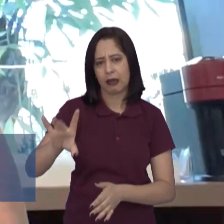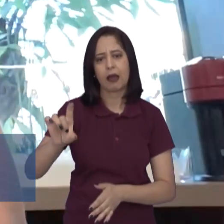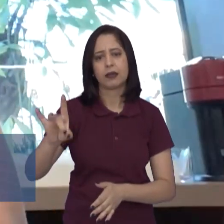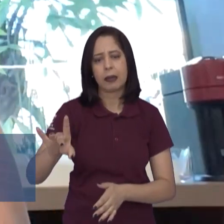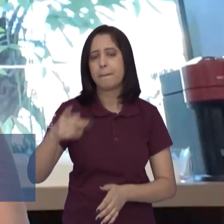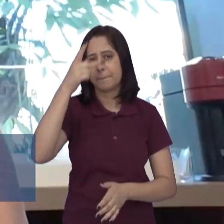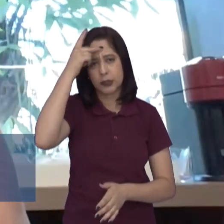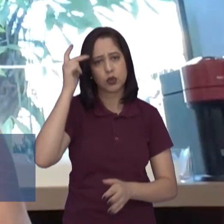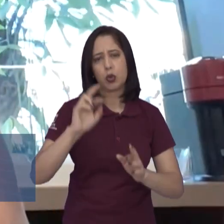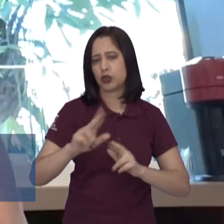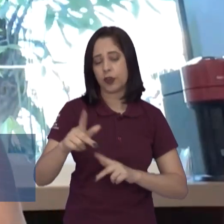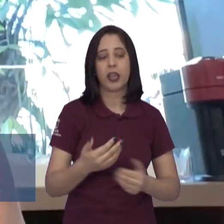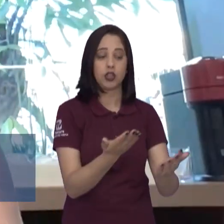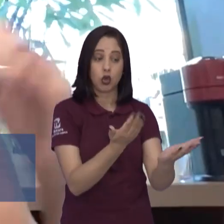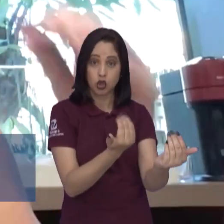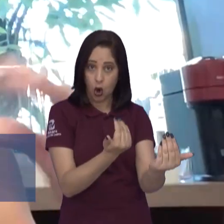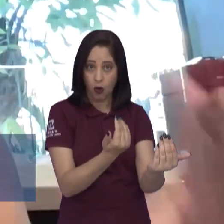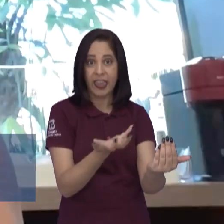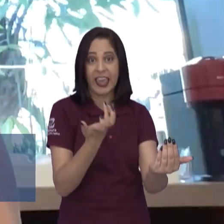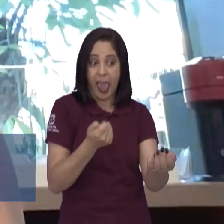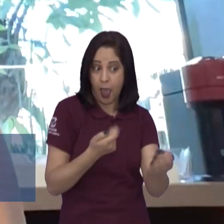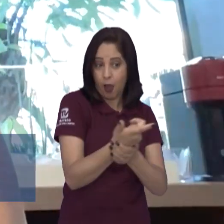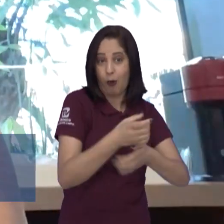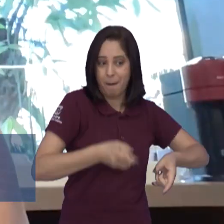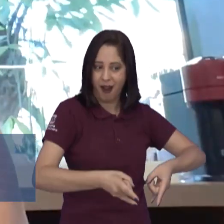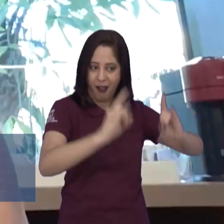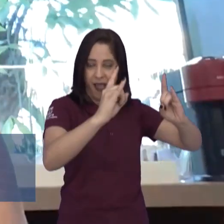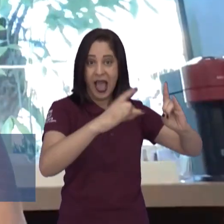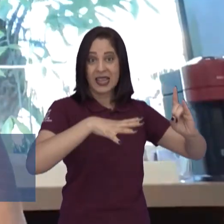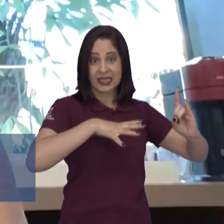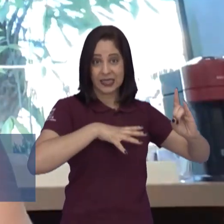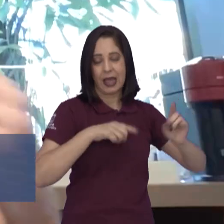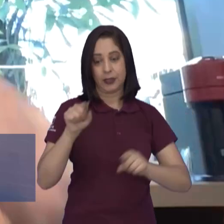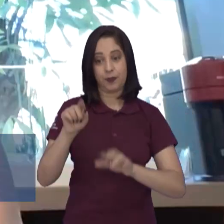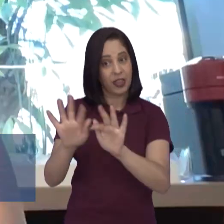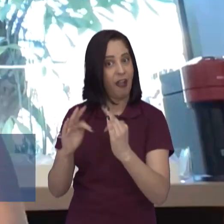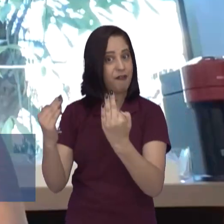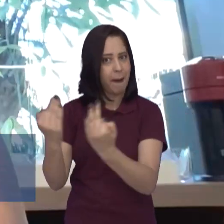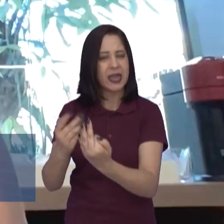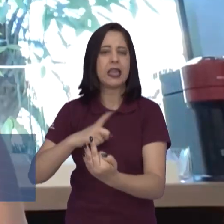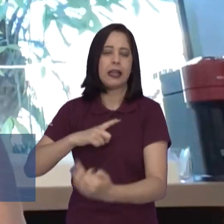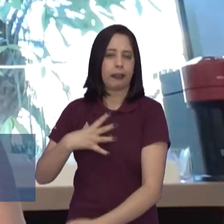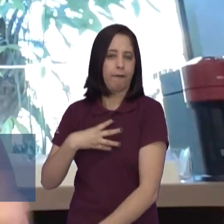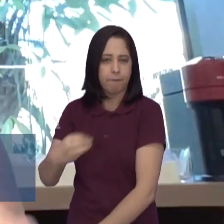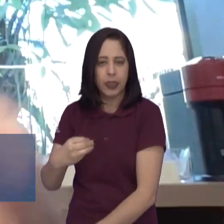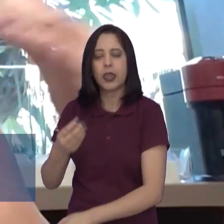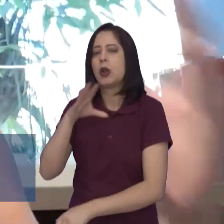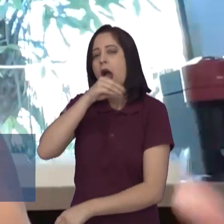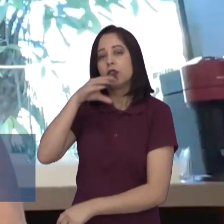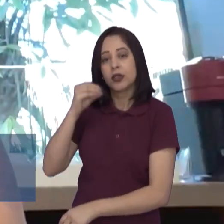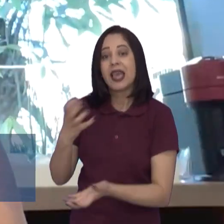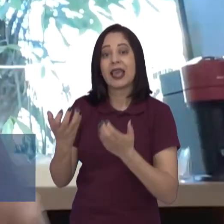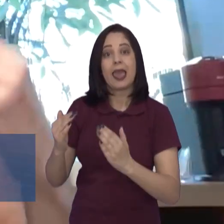pego um público mais jovem, eles estão buscando apartamentos em regiões centrais, eu pego famílias com filhos pequenos ou adolescentes e